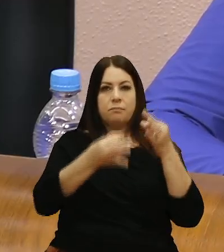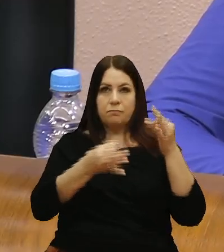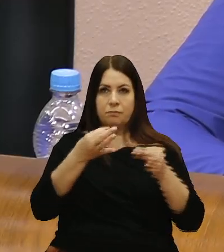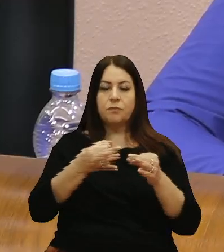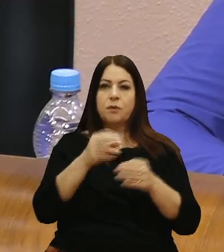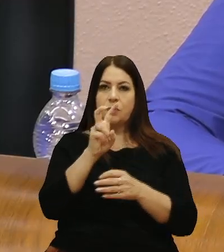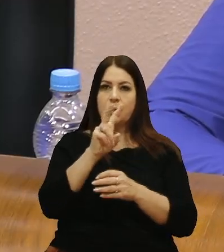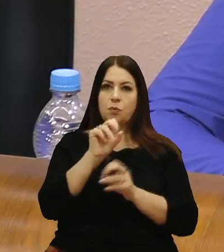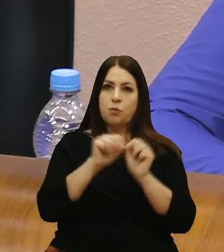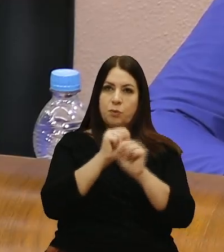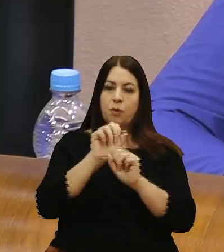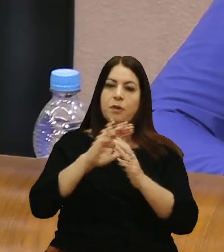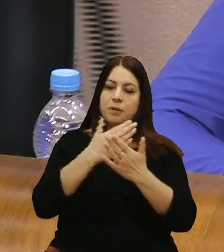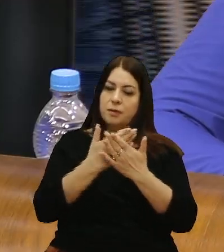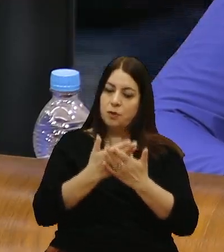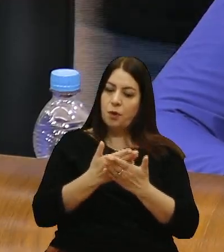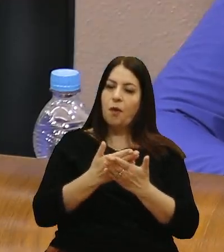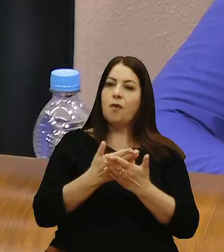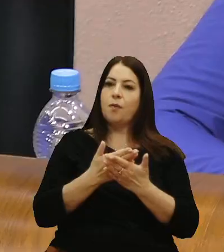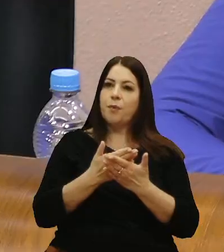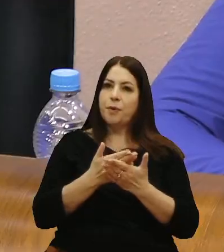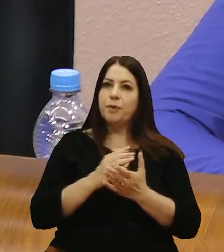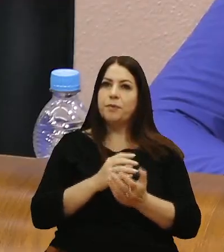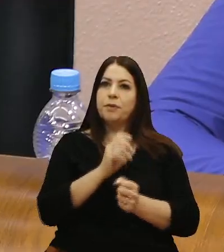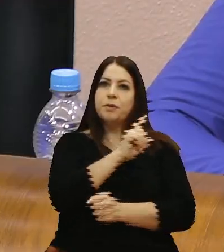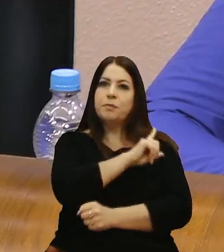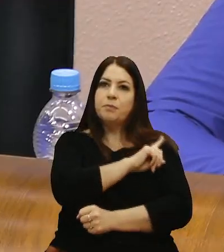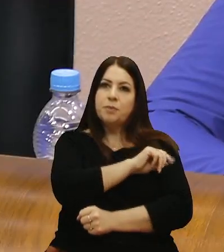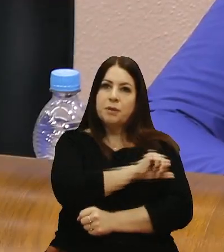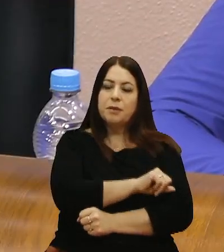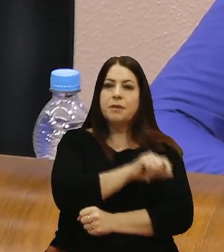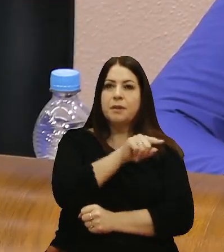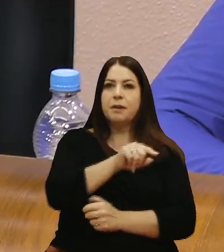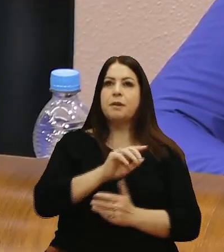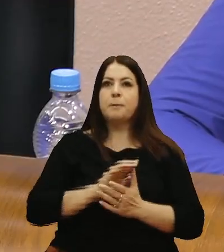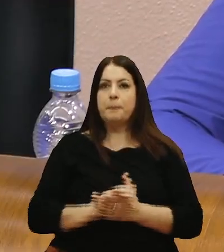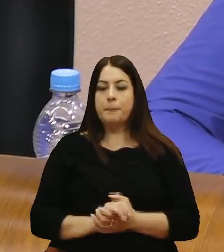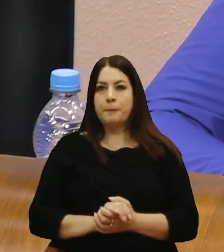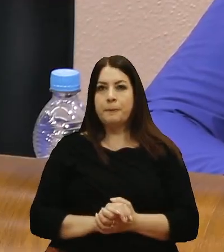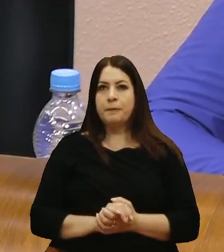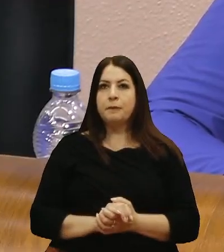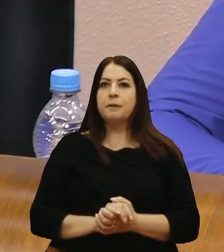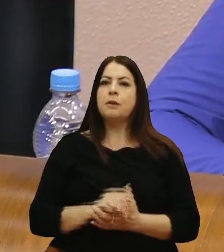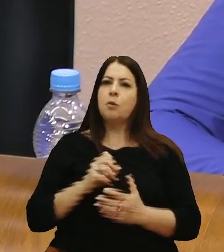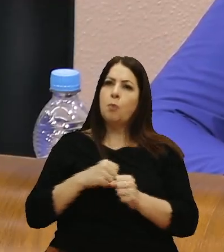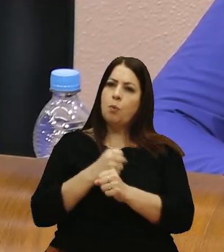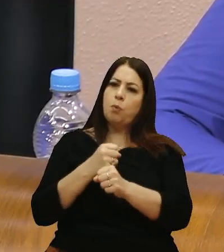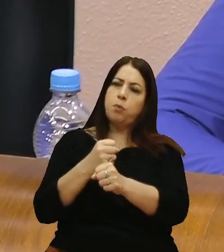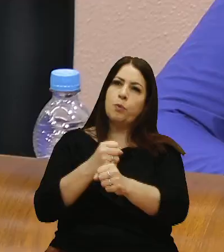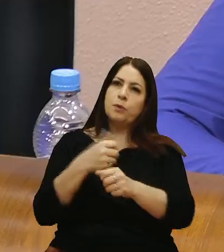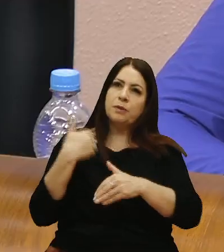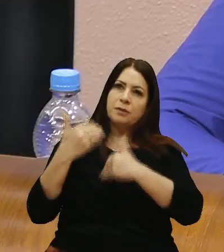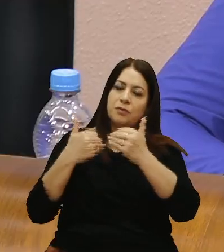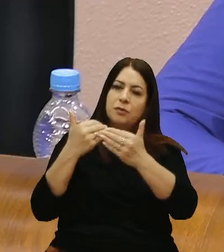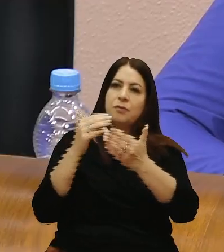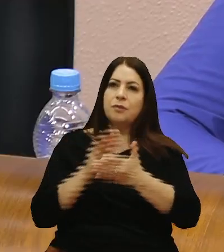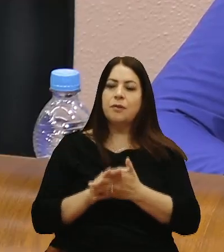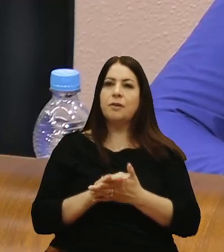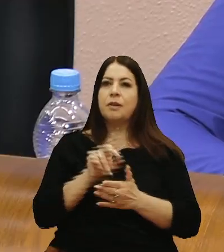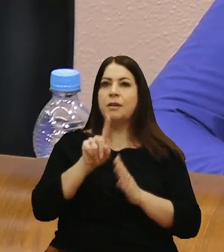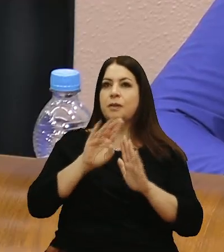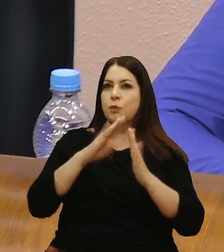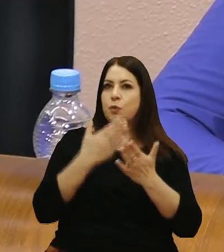aos 50 anos da Escola Municipal de Ensino Fundamental Giuseppe Garibaldi. Ao longo de sua trajetória, a